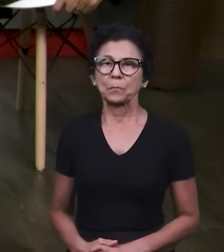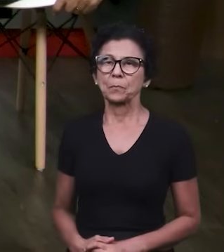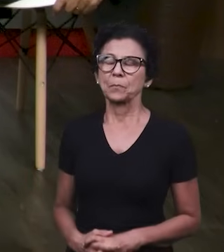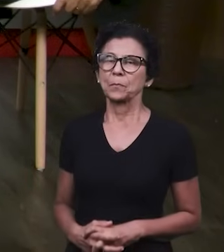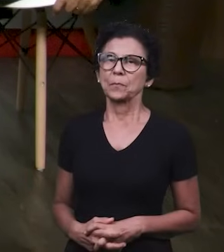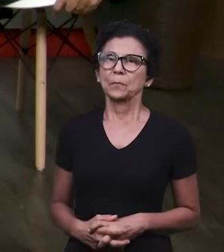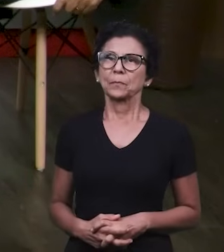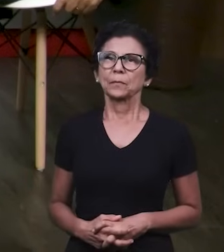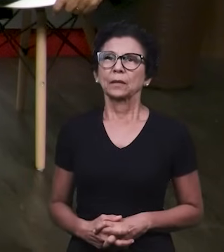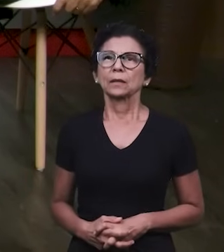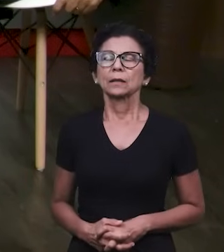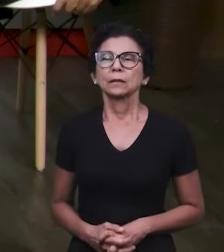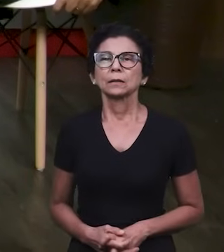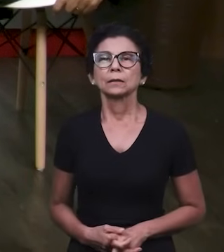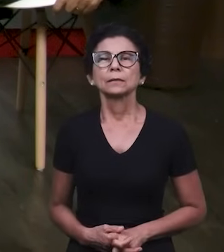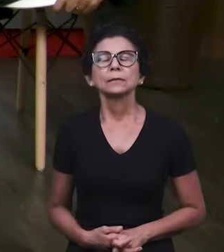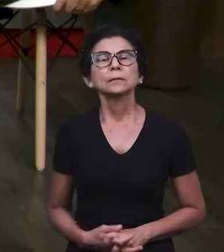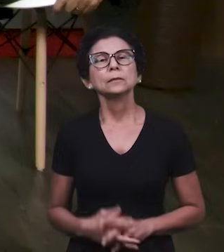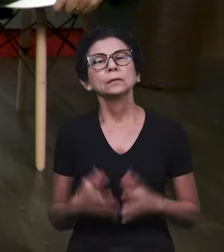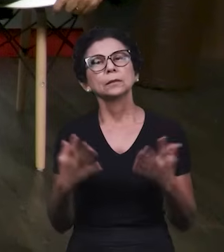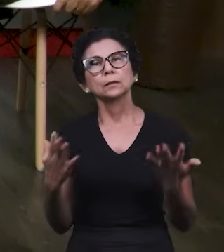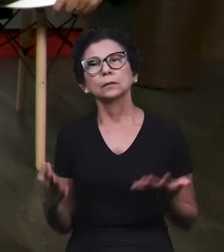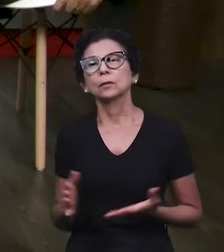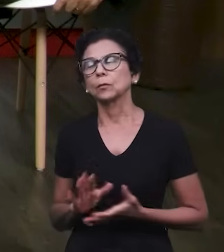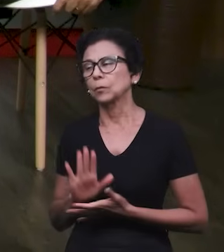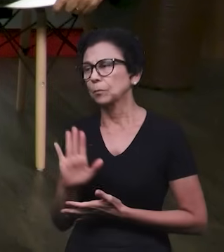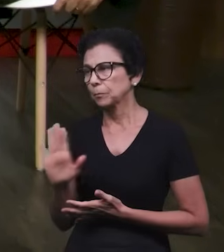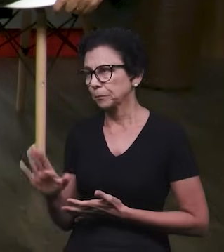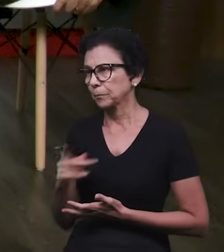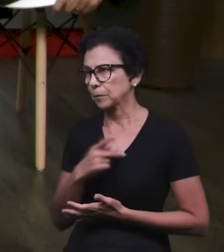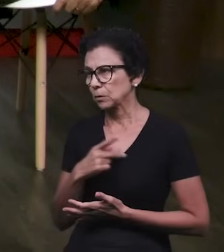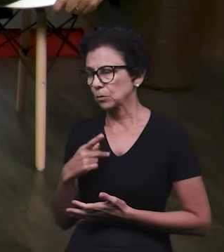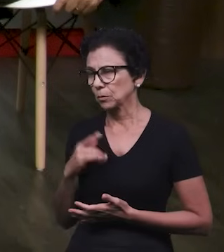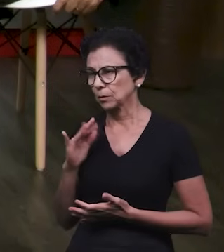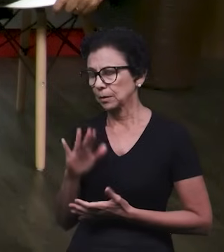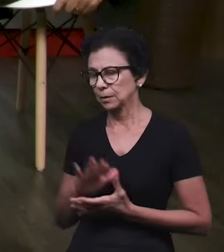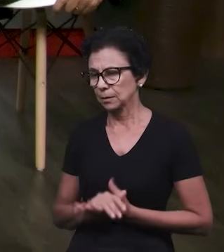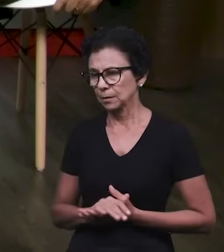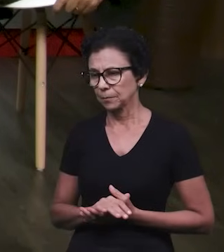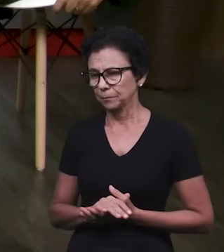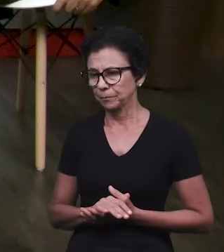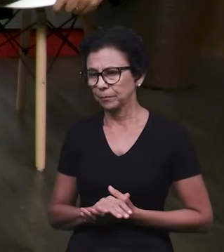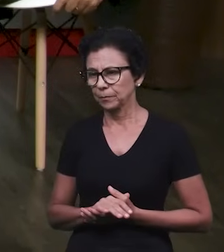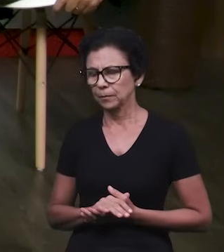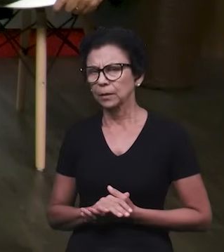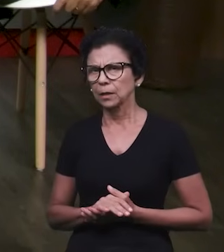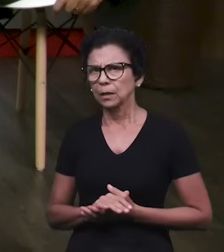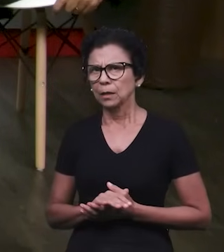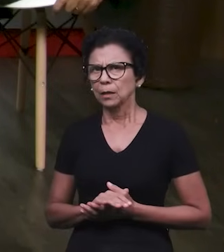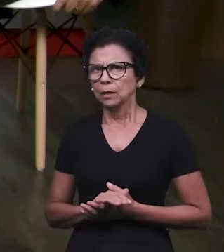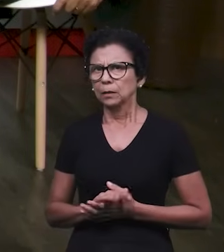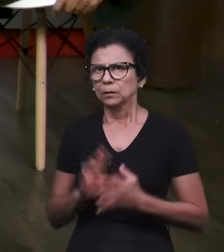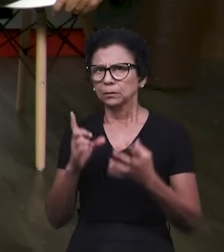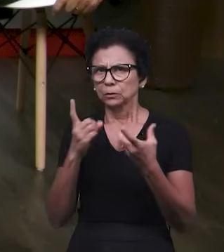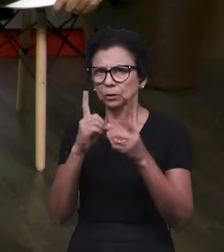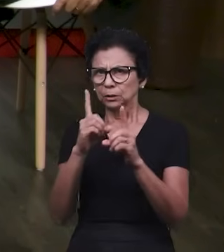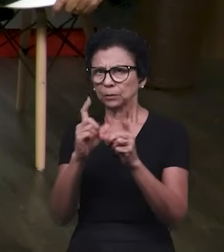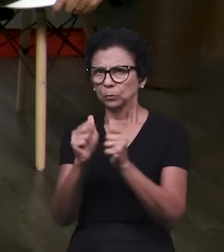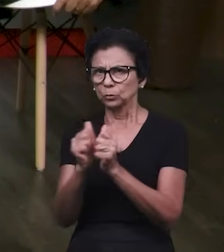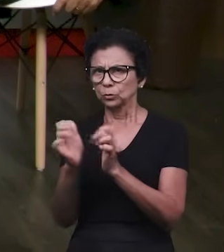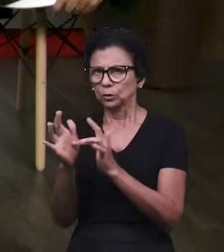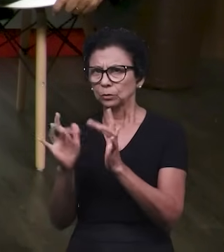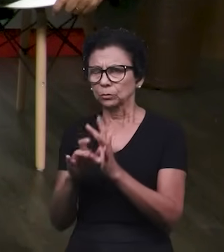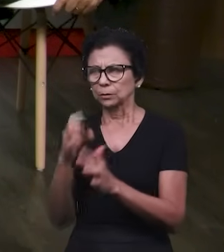coisa. Os discípulos passaram 3 anos convivendo diariamente com o Senhor Jesus. O Senhor